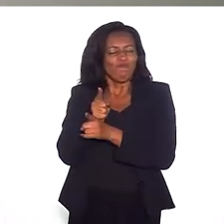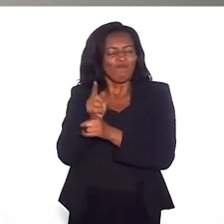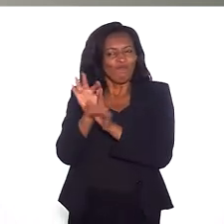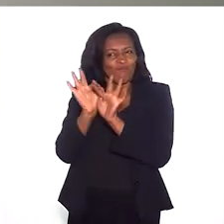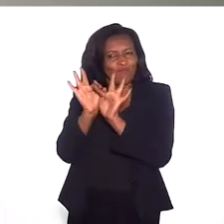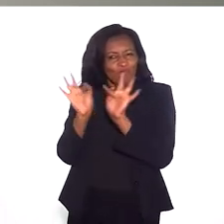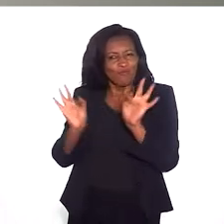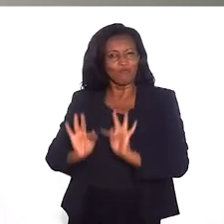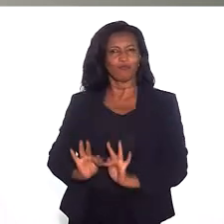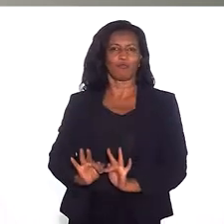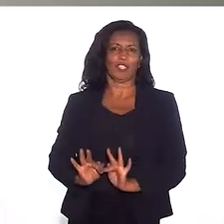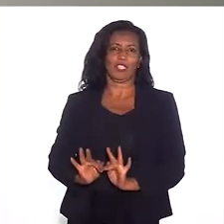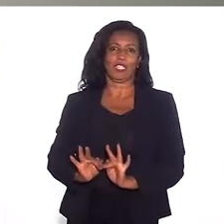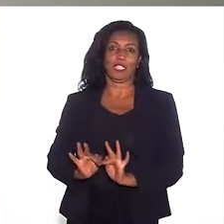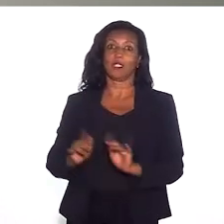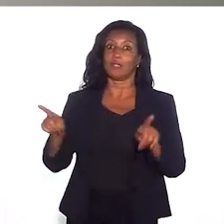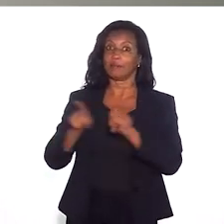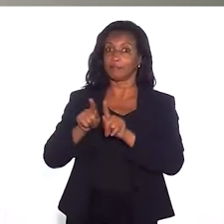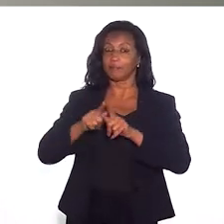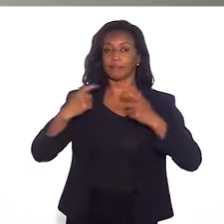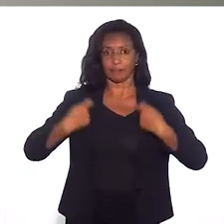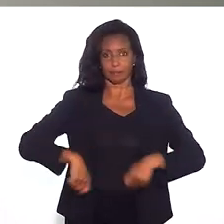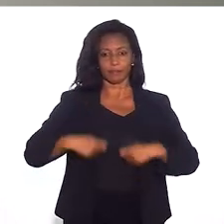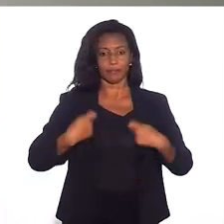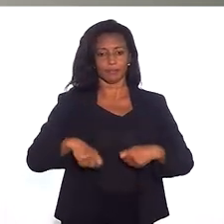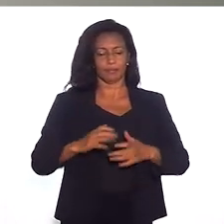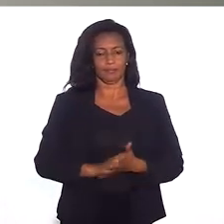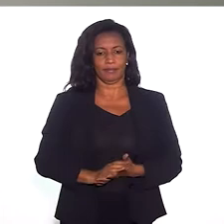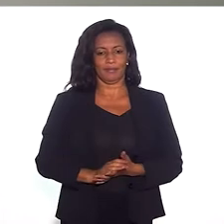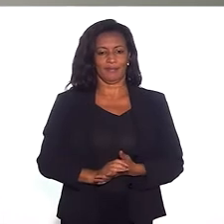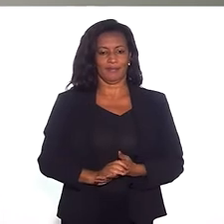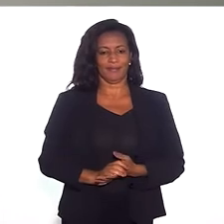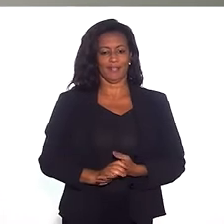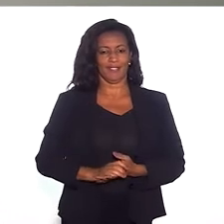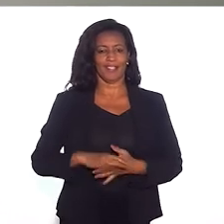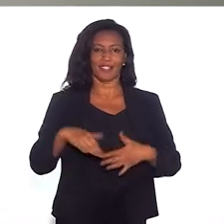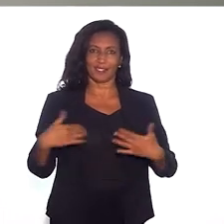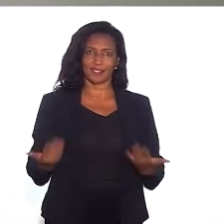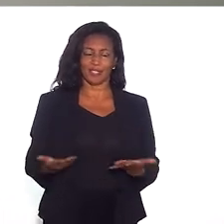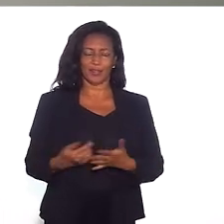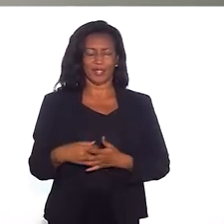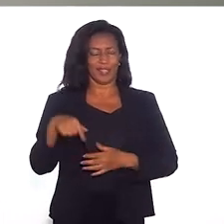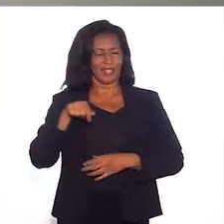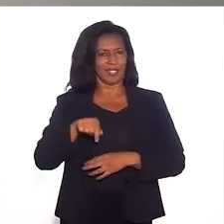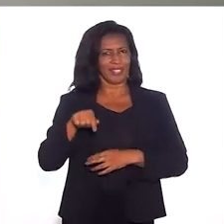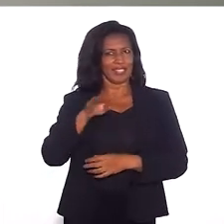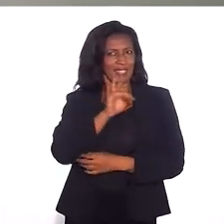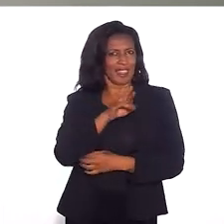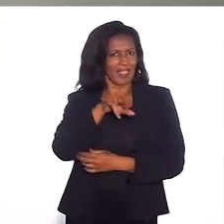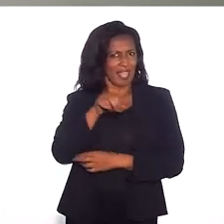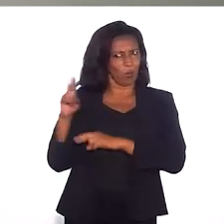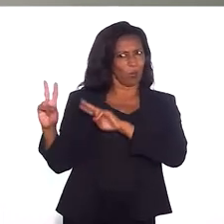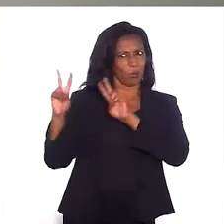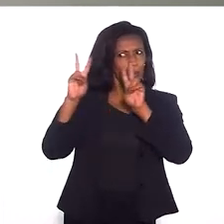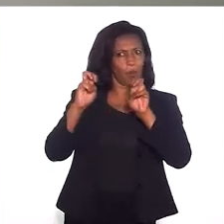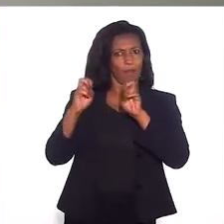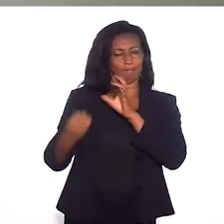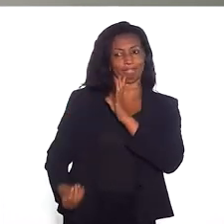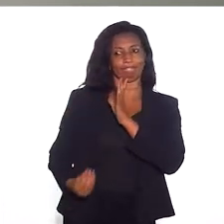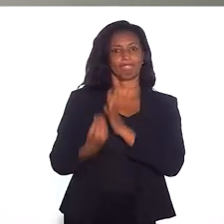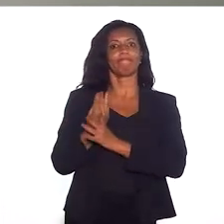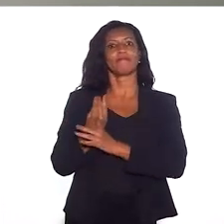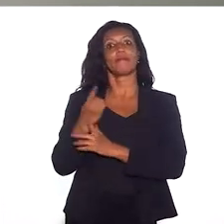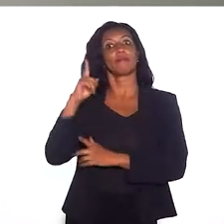assim. Foi um encontro feliz, um encontro necessário. Bem, esse termo ecofeminismo